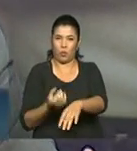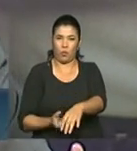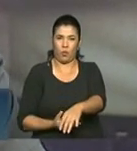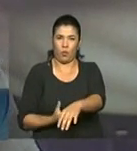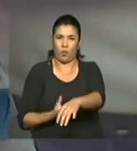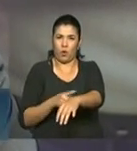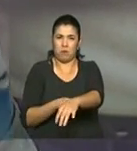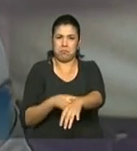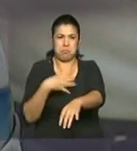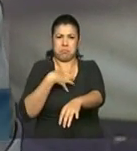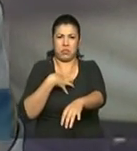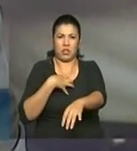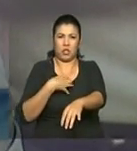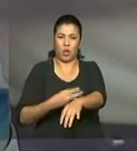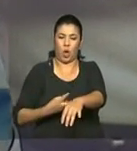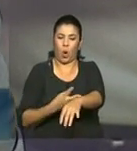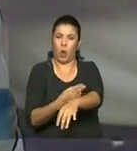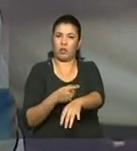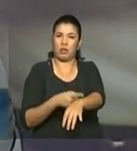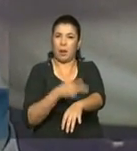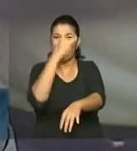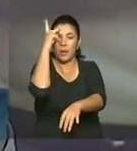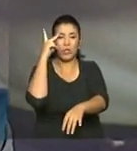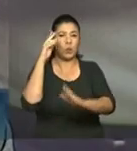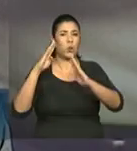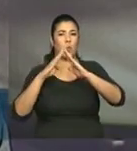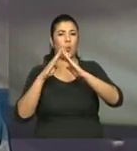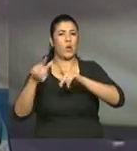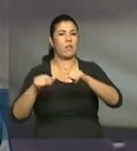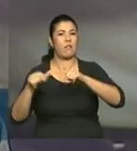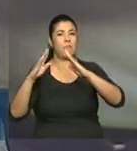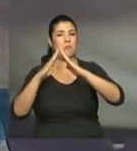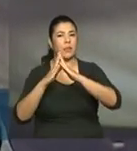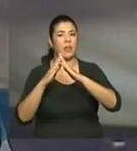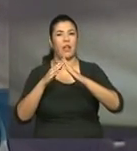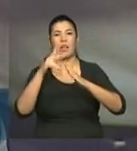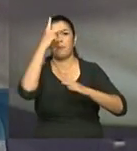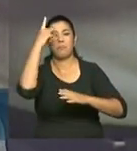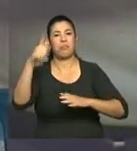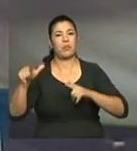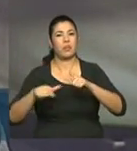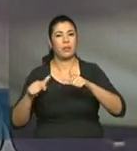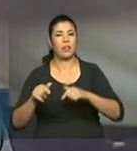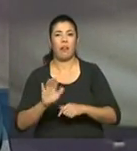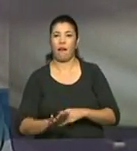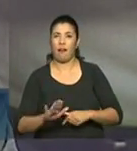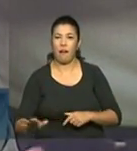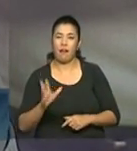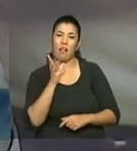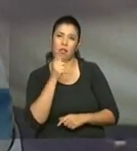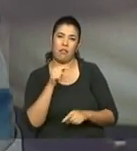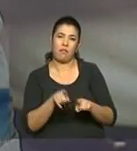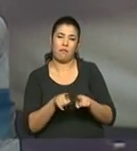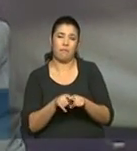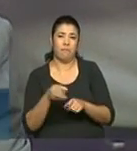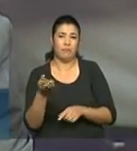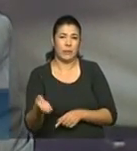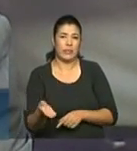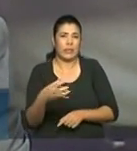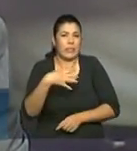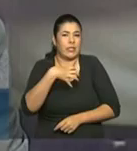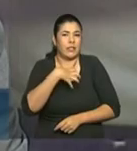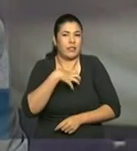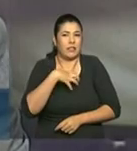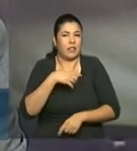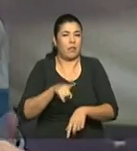fazendo um determinado movimento. Então, para o trabalhador, para a dona de casa, ou mesmo para a criança, né, apesar que a criança demora um pouquinho mais de tempo, são